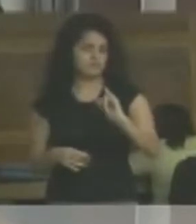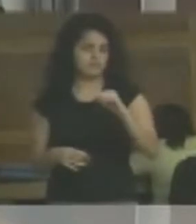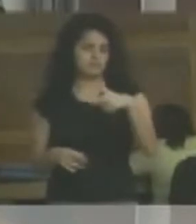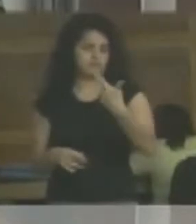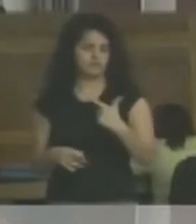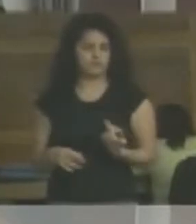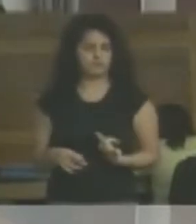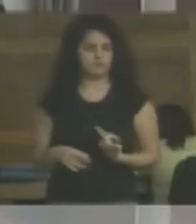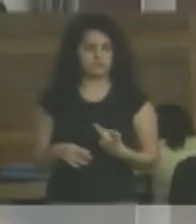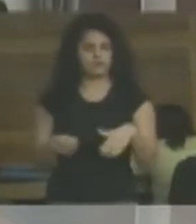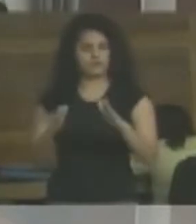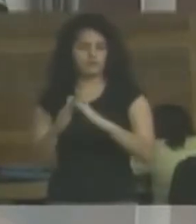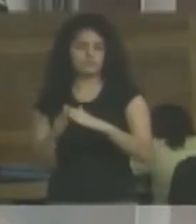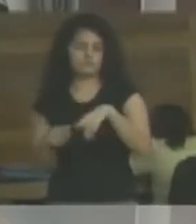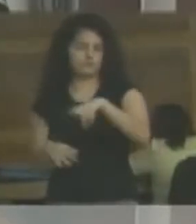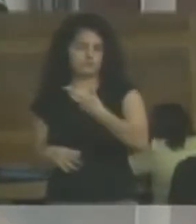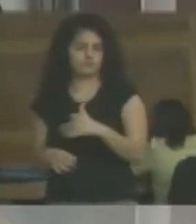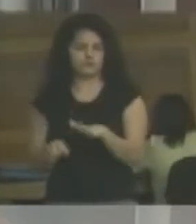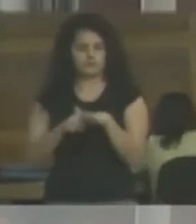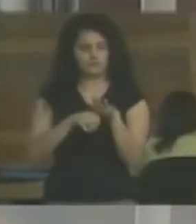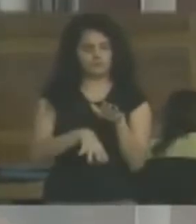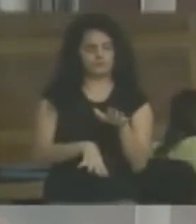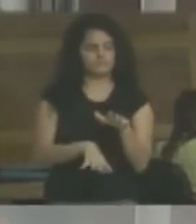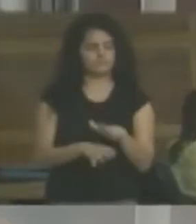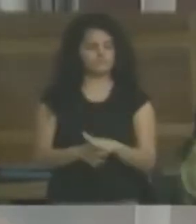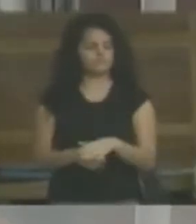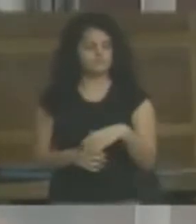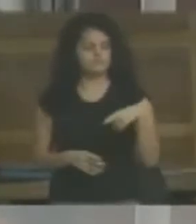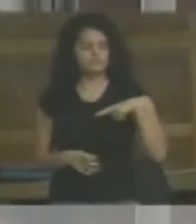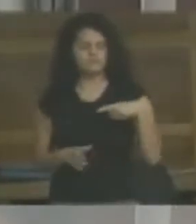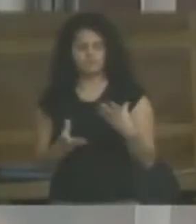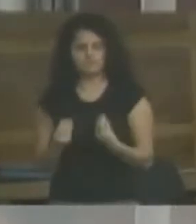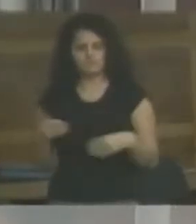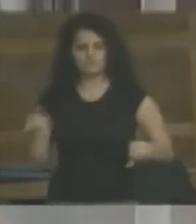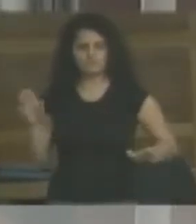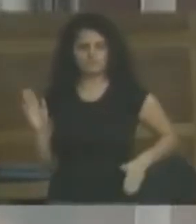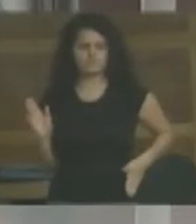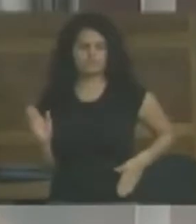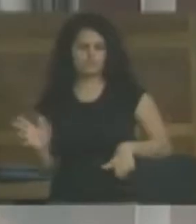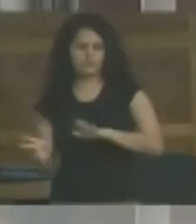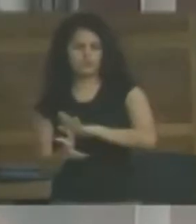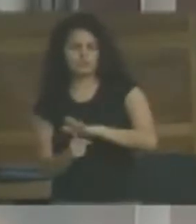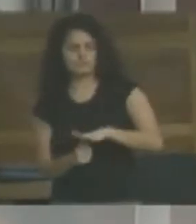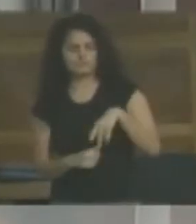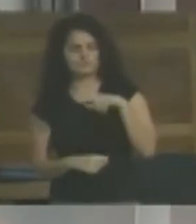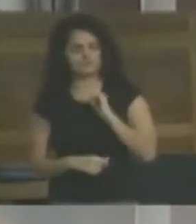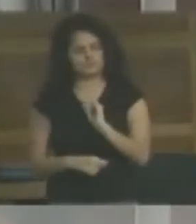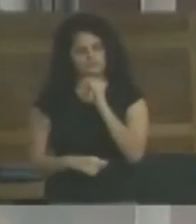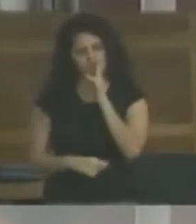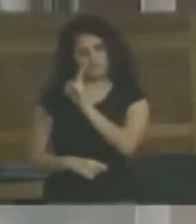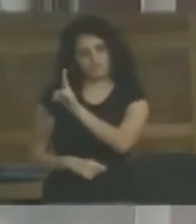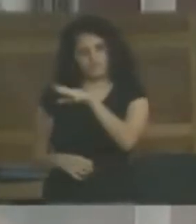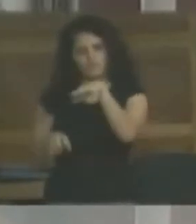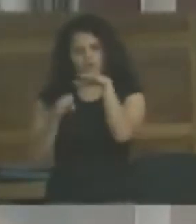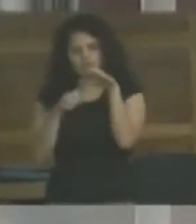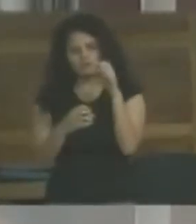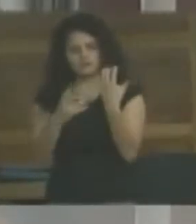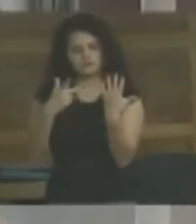residência, não tem luz. Então, estão ocorrendo diversos assaltos. E, se você observar, as árvores que estão ali